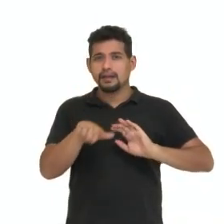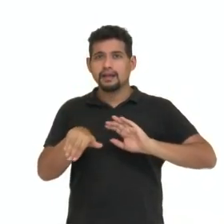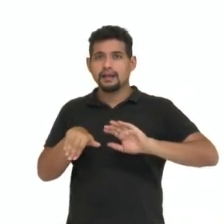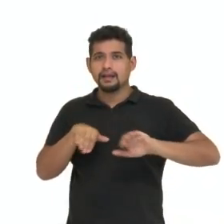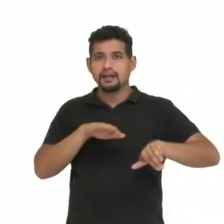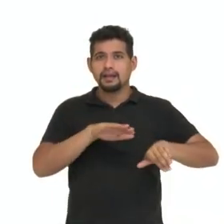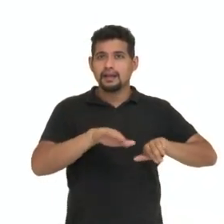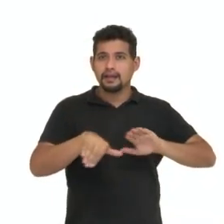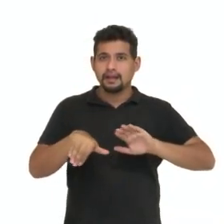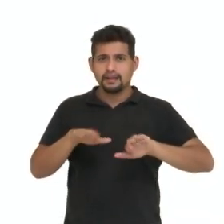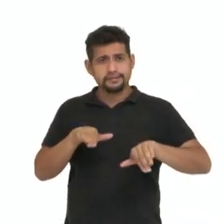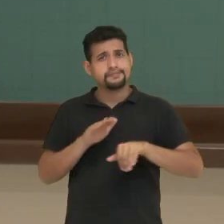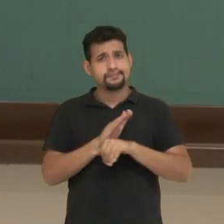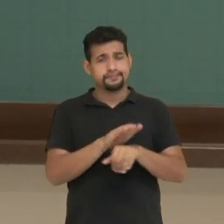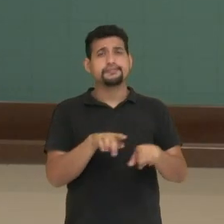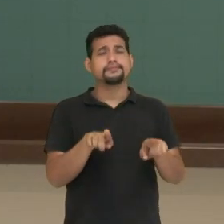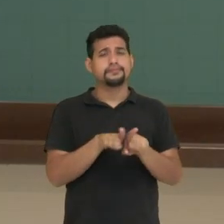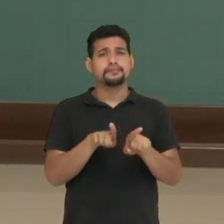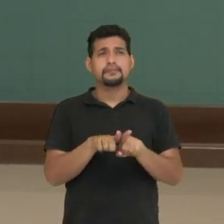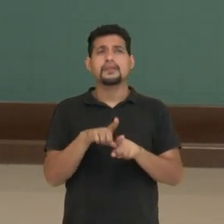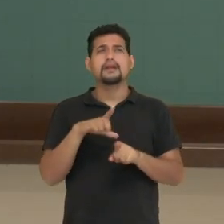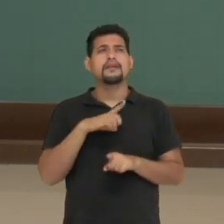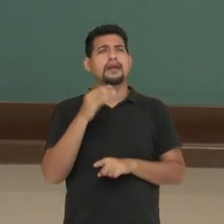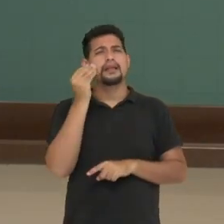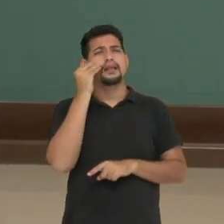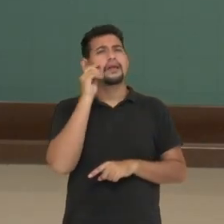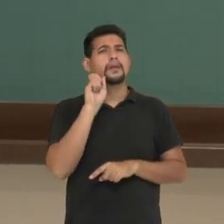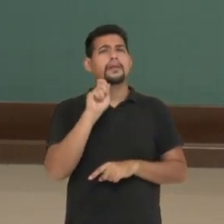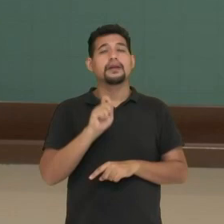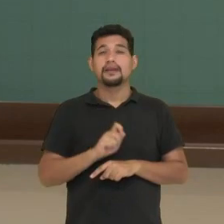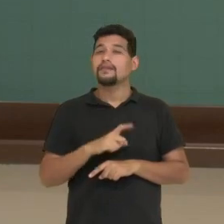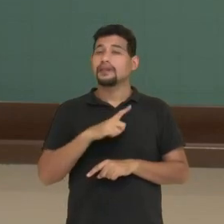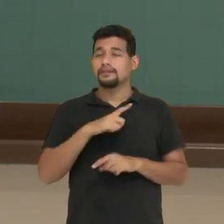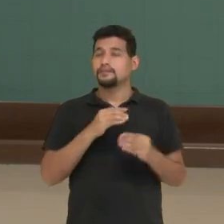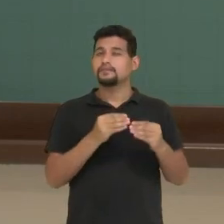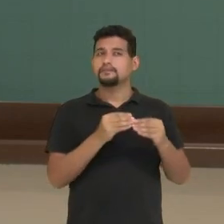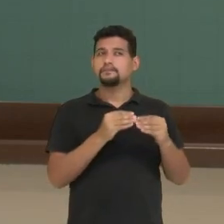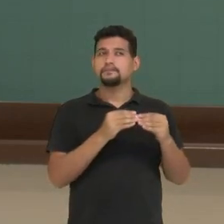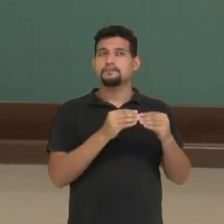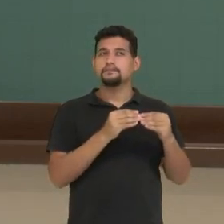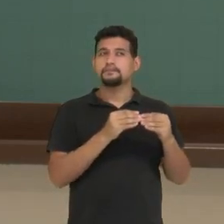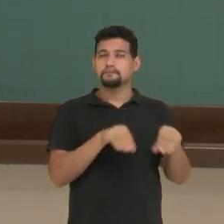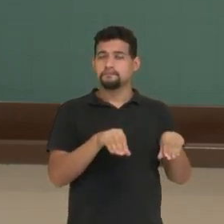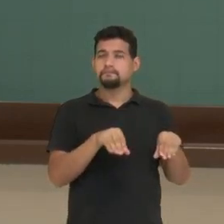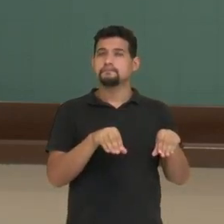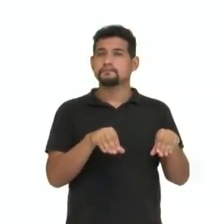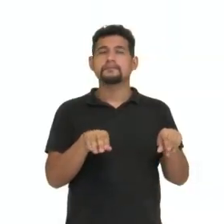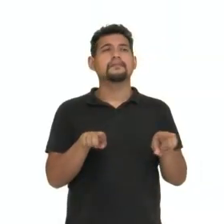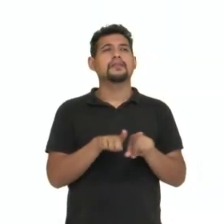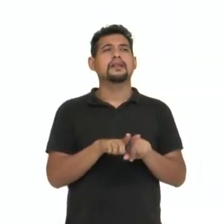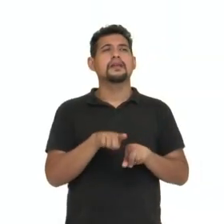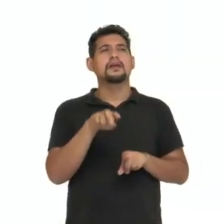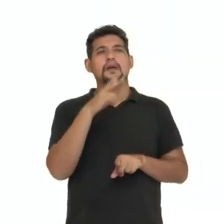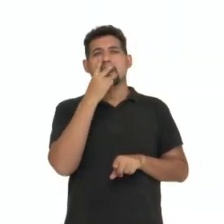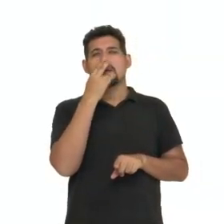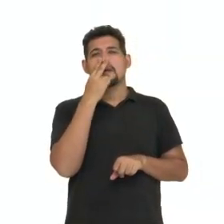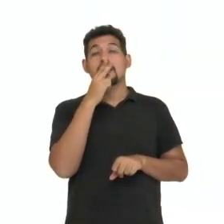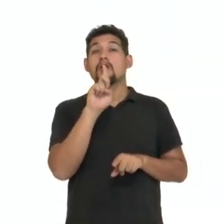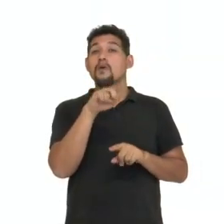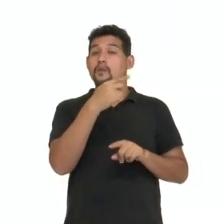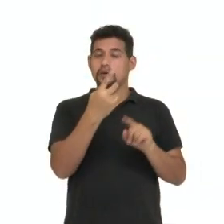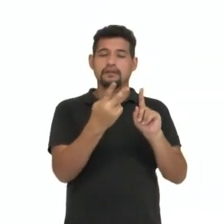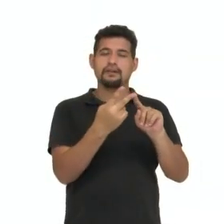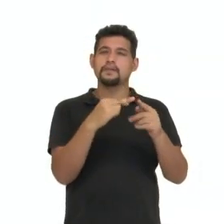auxiliar ele a nadar e ele vai botar ovos, né? A equidna é como se fosse um